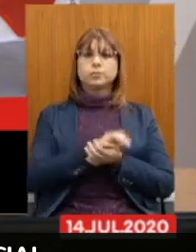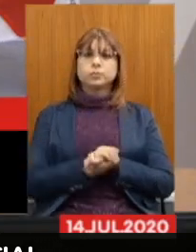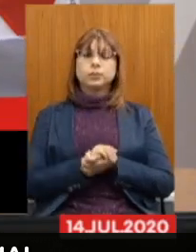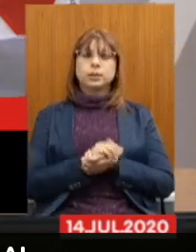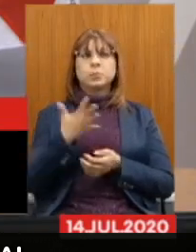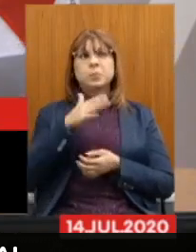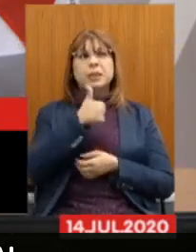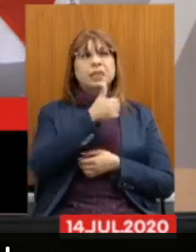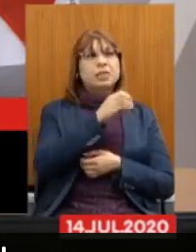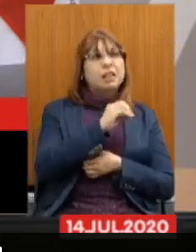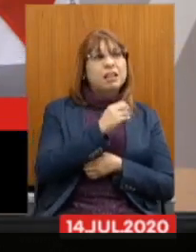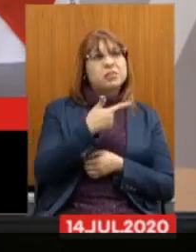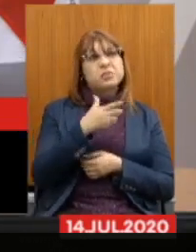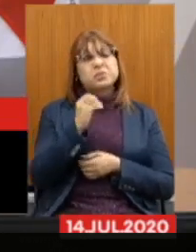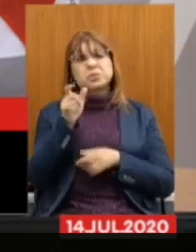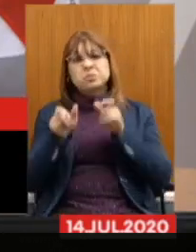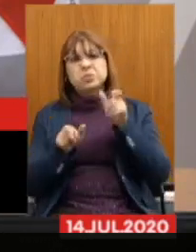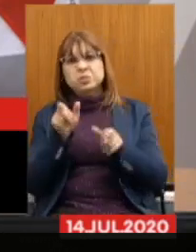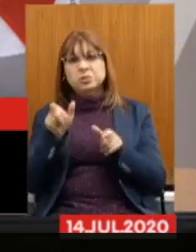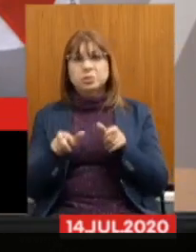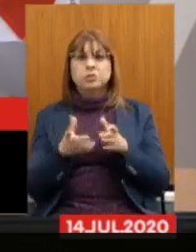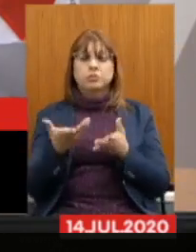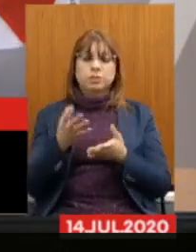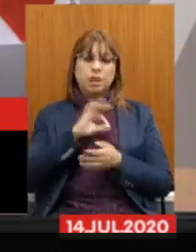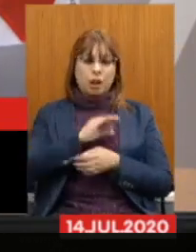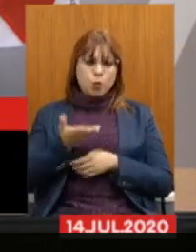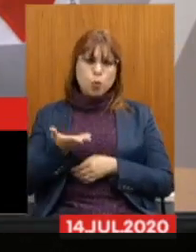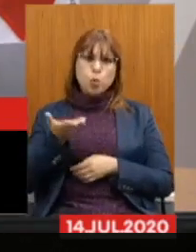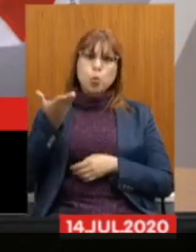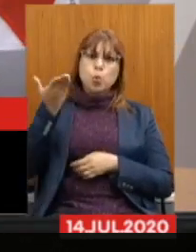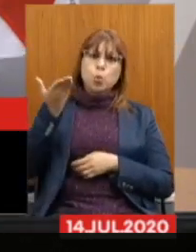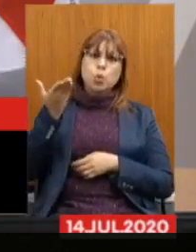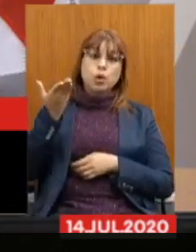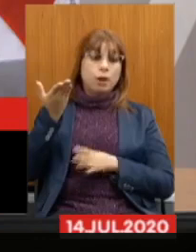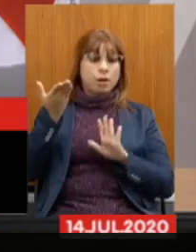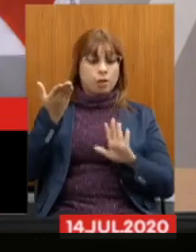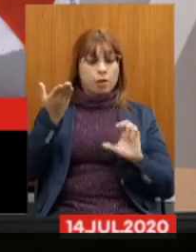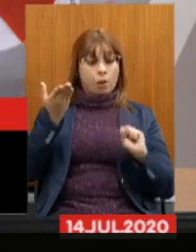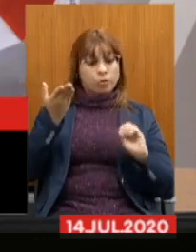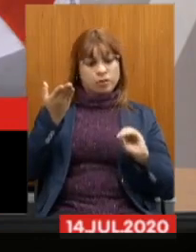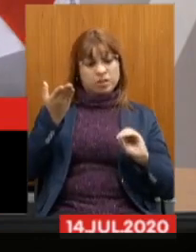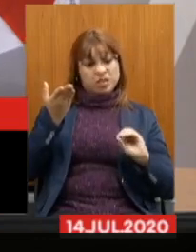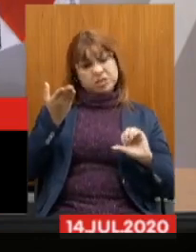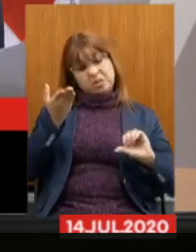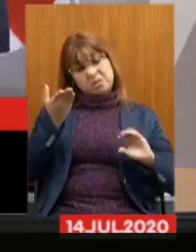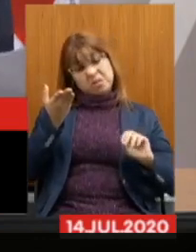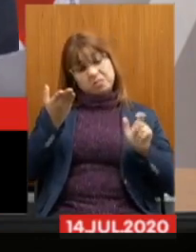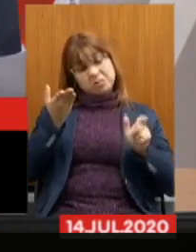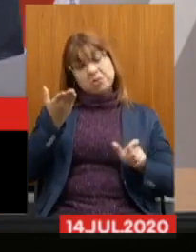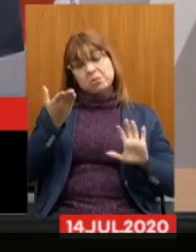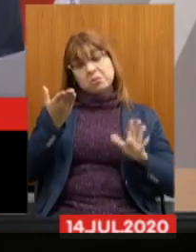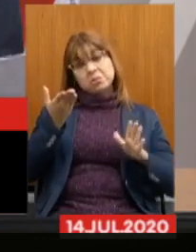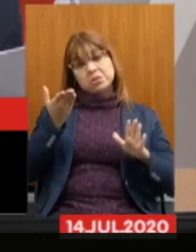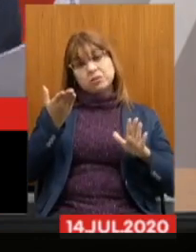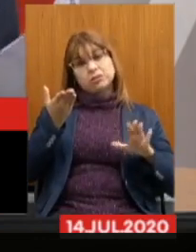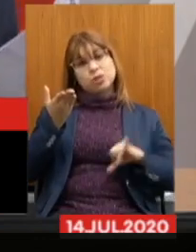10, 20 pessoas que recebem muito, existem 80, 90 que passam muita dificuldade. E